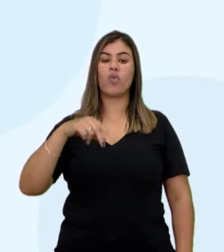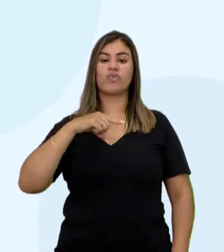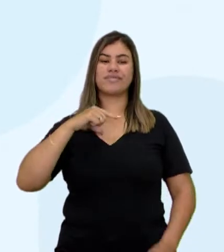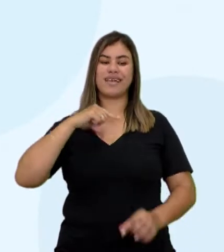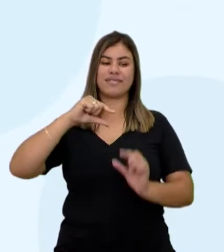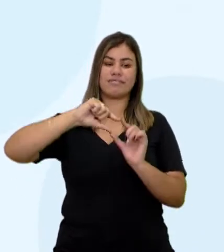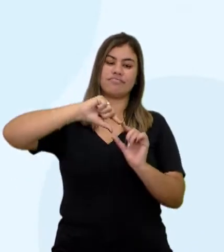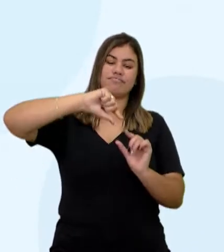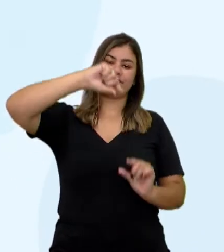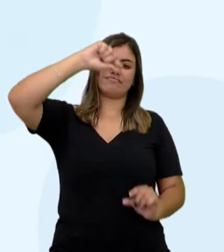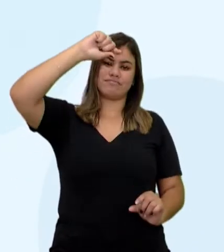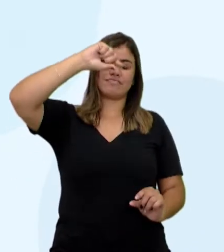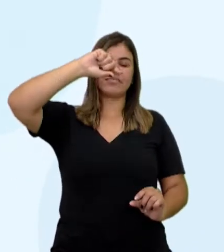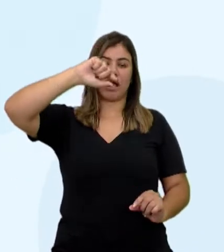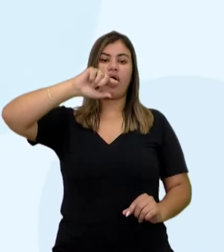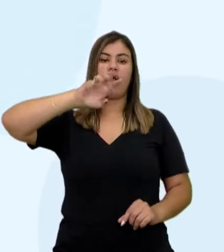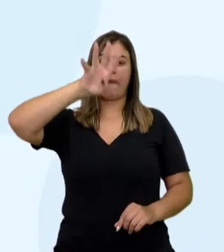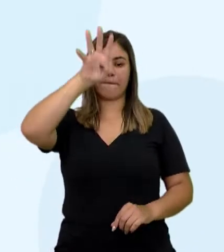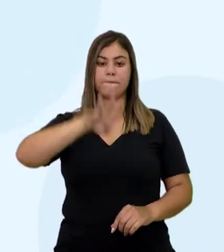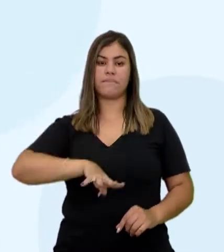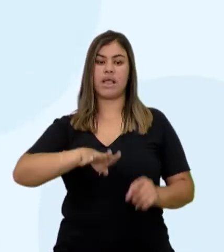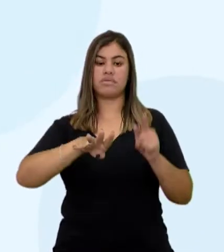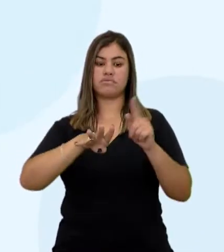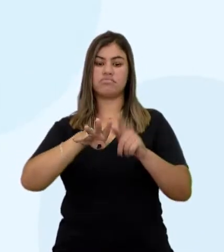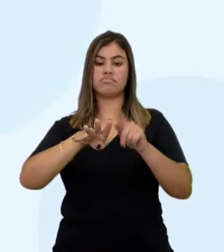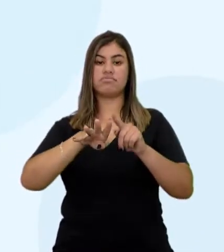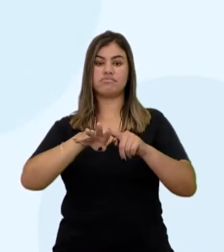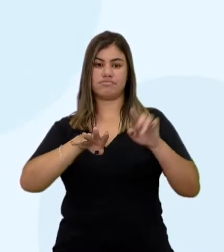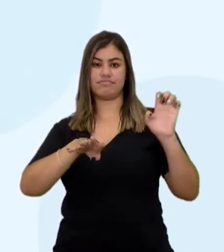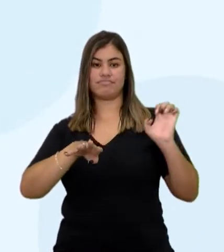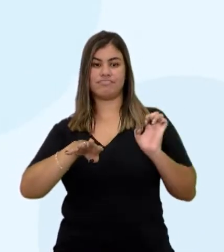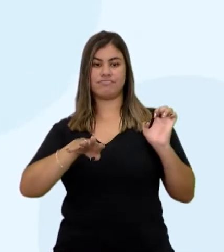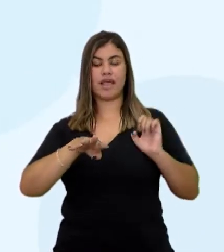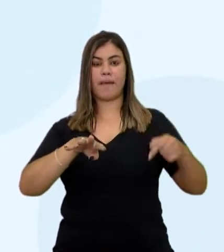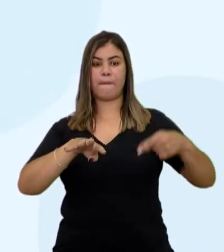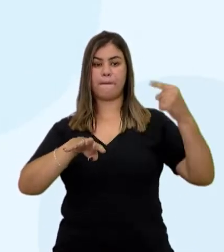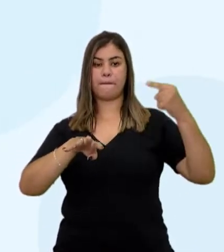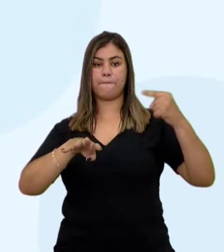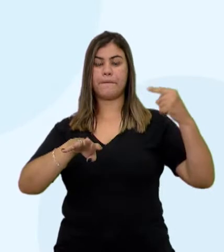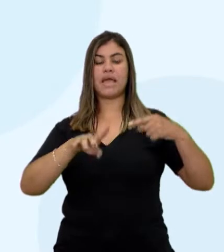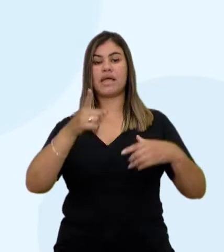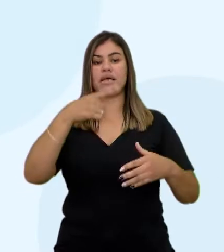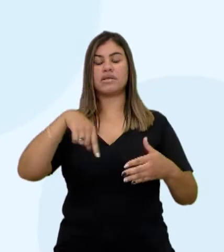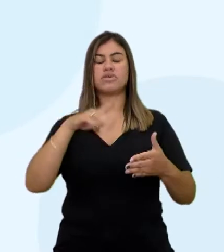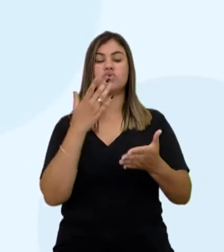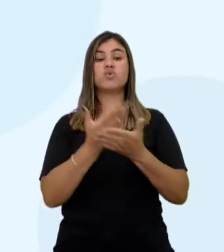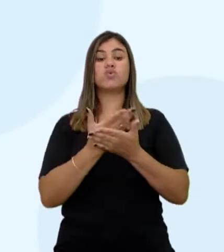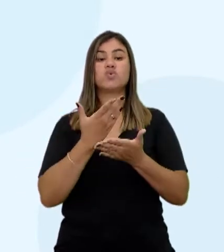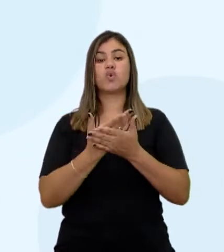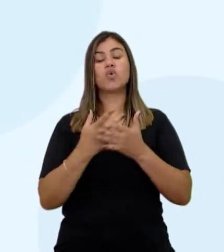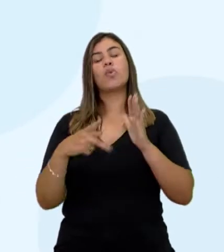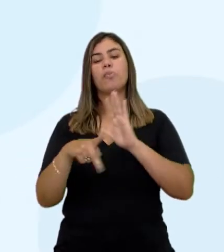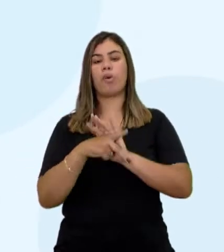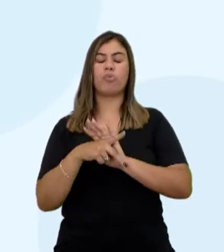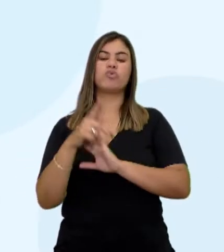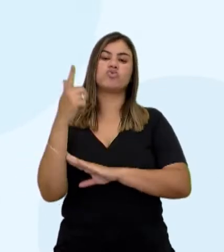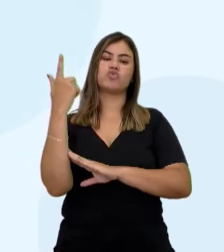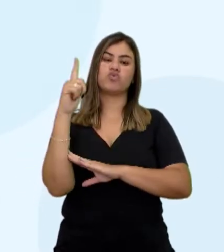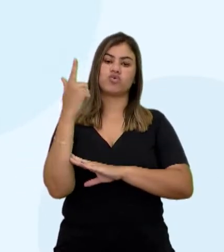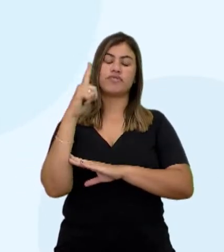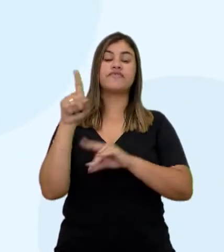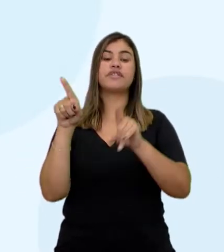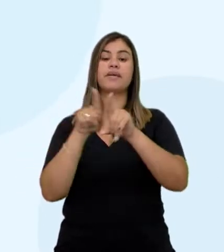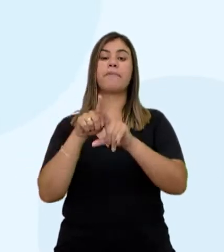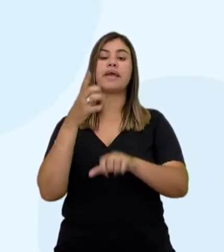principais eras, né, que a gente estuda aí no decorrer das aulas aí de geografia, né, e de outras